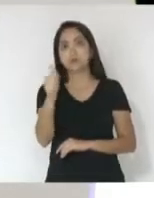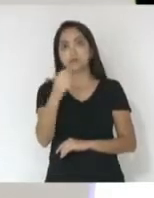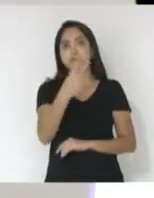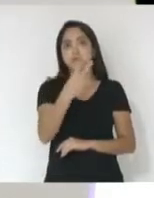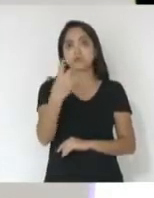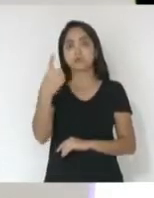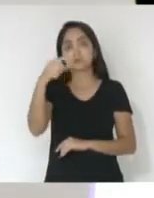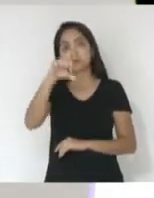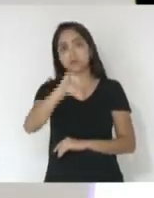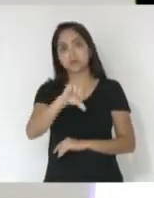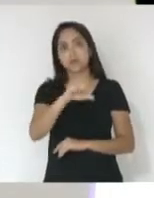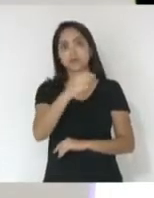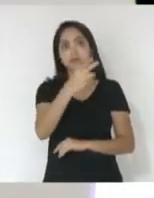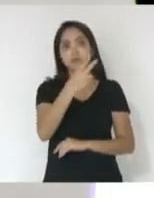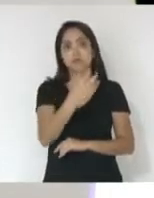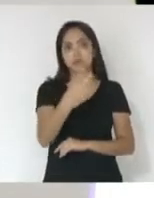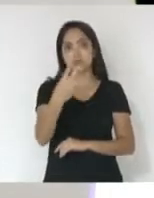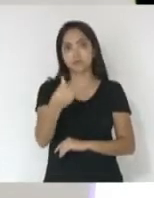219 e